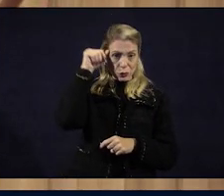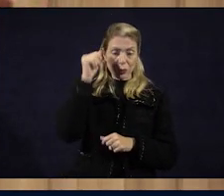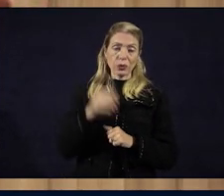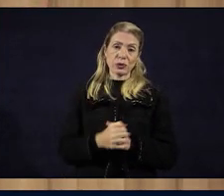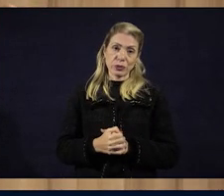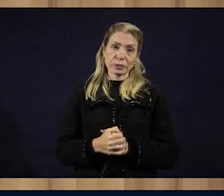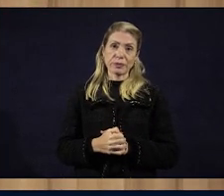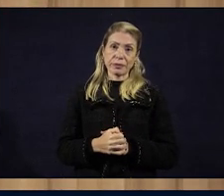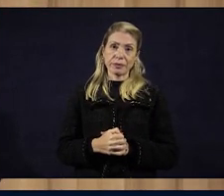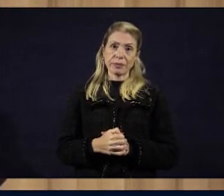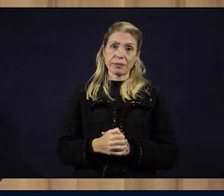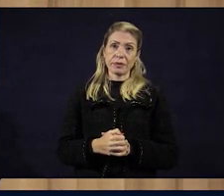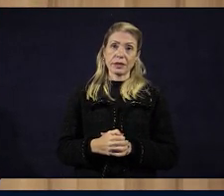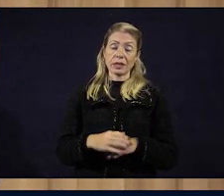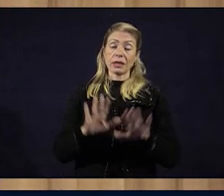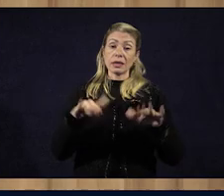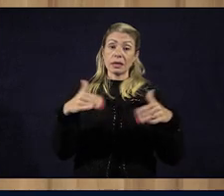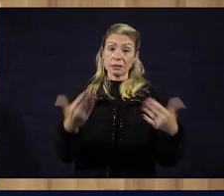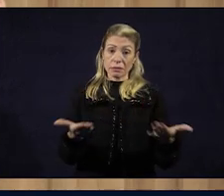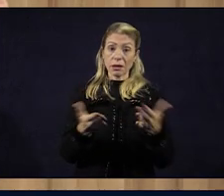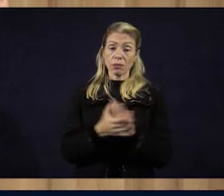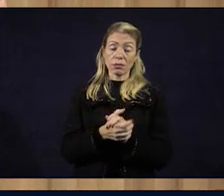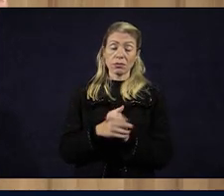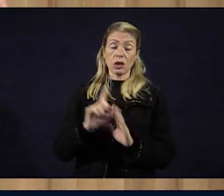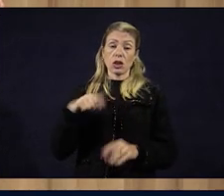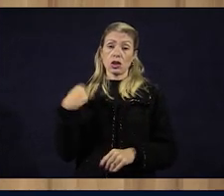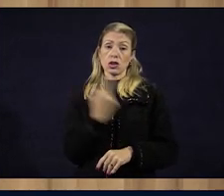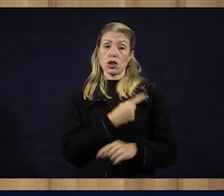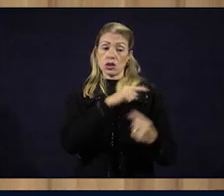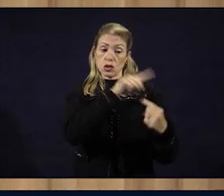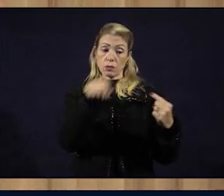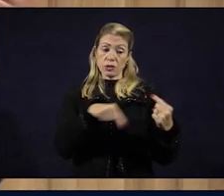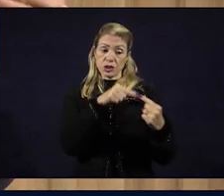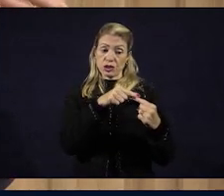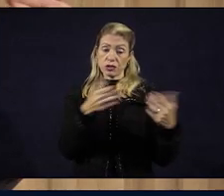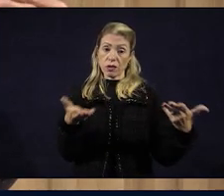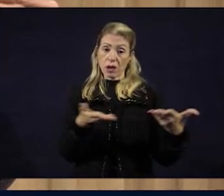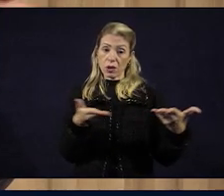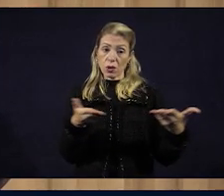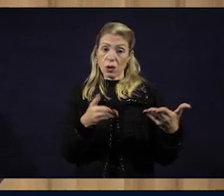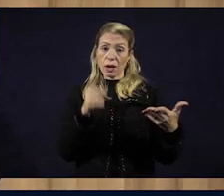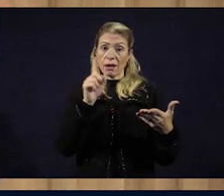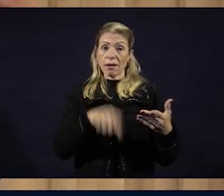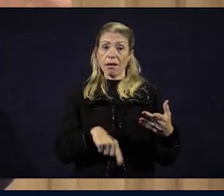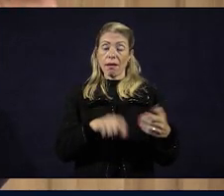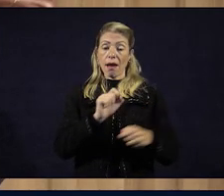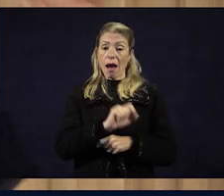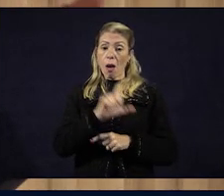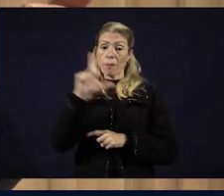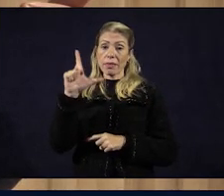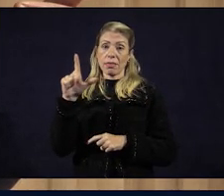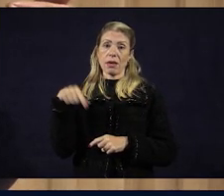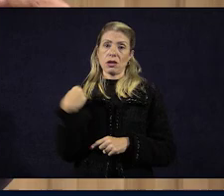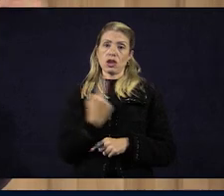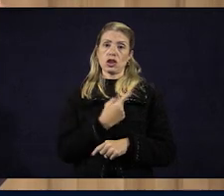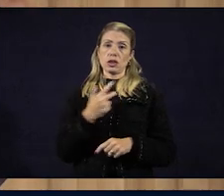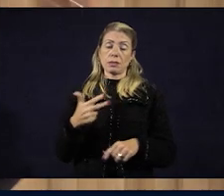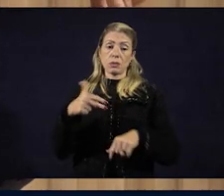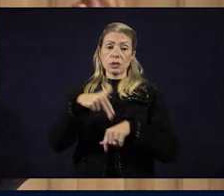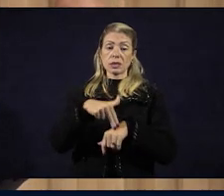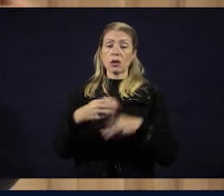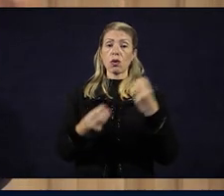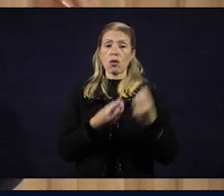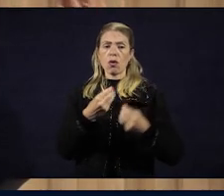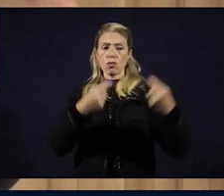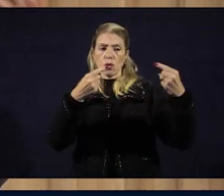rodovia. Então, o nosso objetivo agora é aumentar a nossa posição competitiva